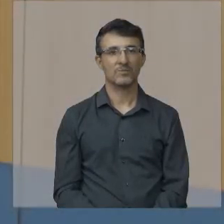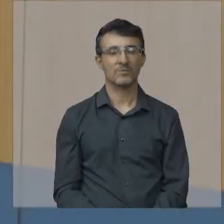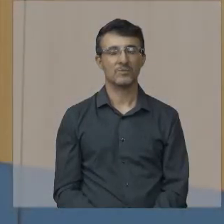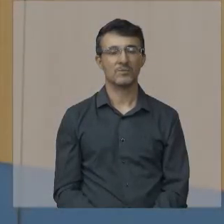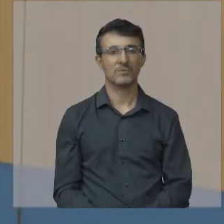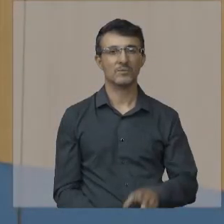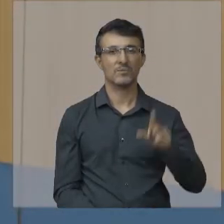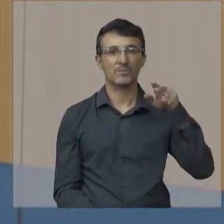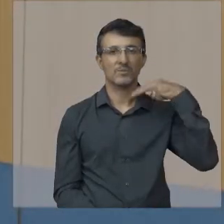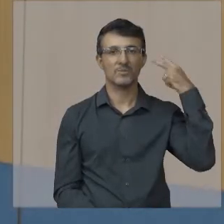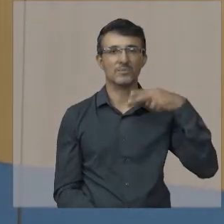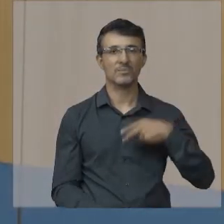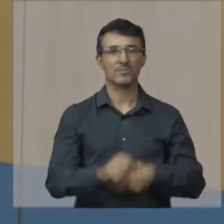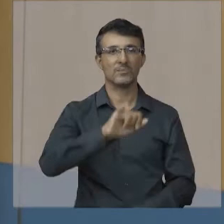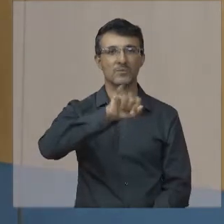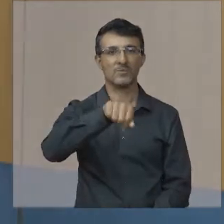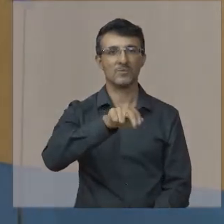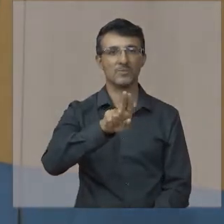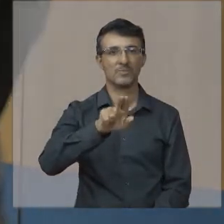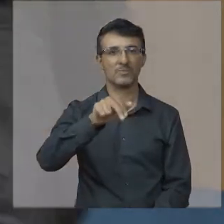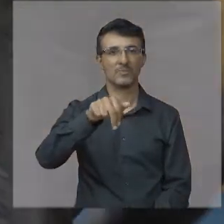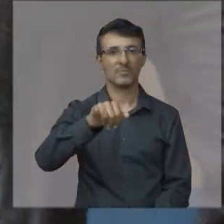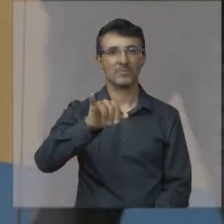vereador Júnior da Farmácia.